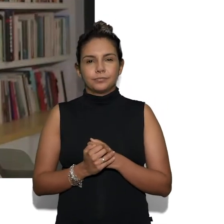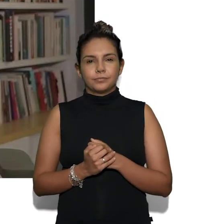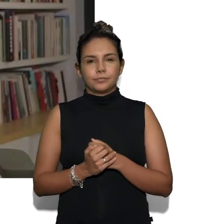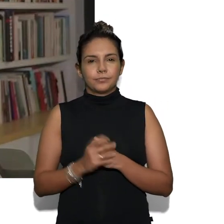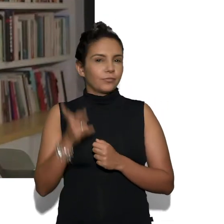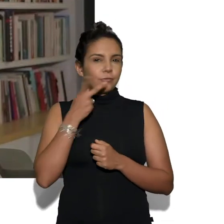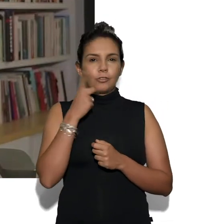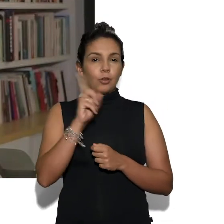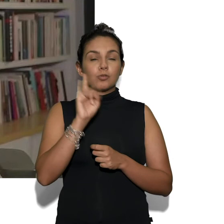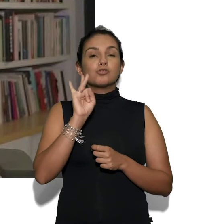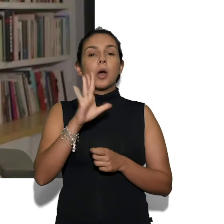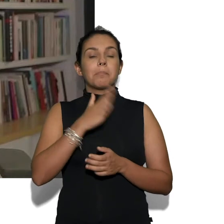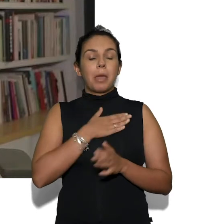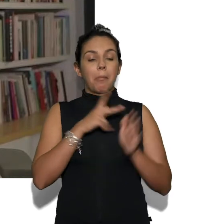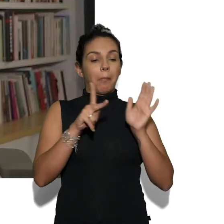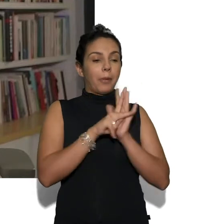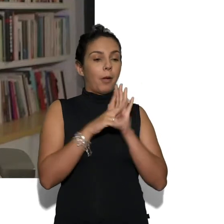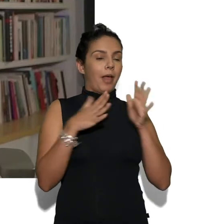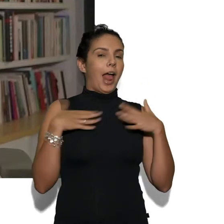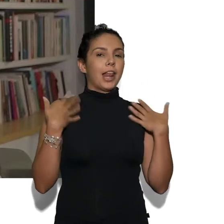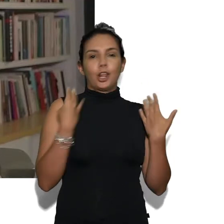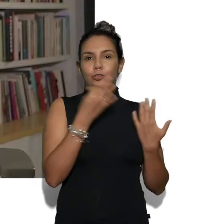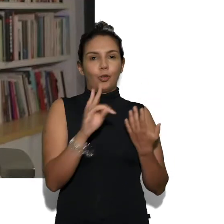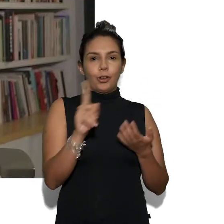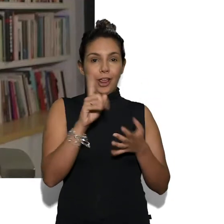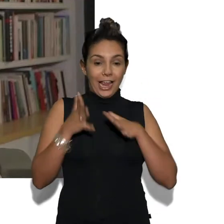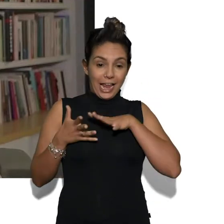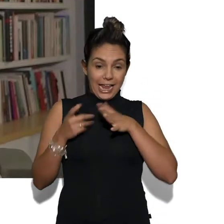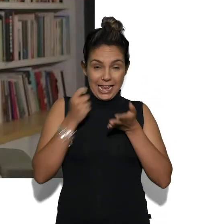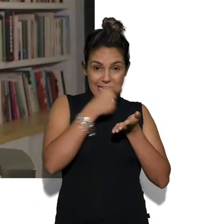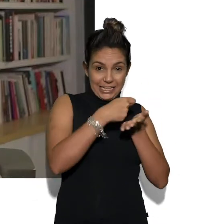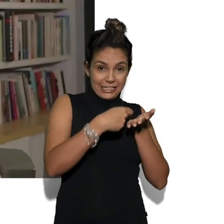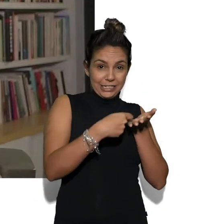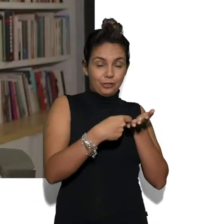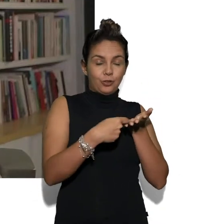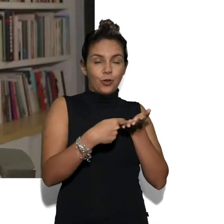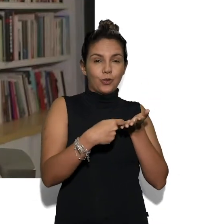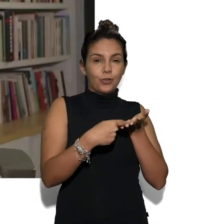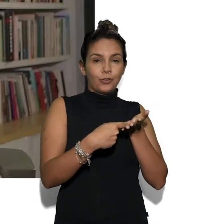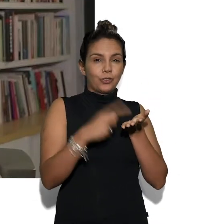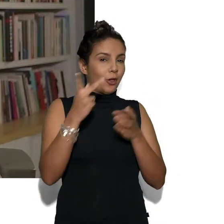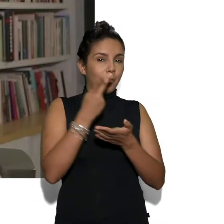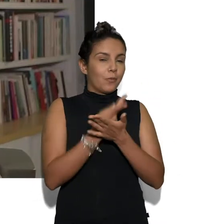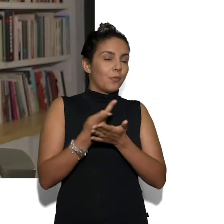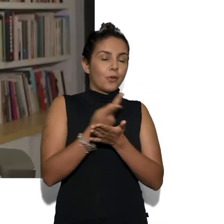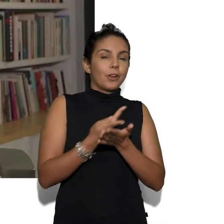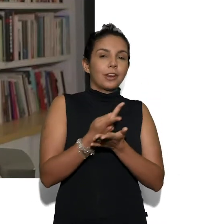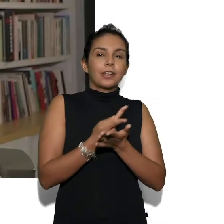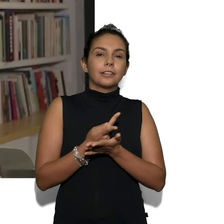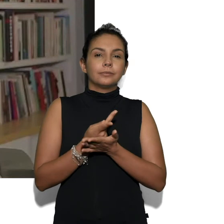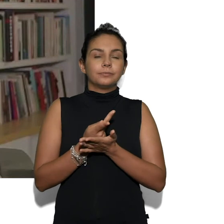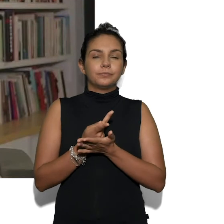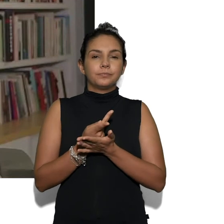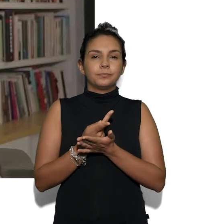Não basta. Eu acho que o escritor não procuraria